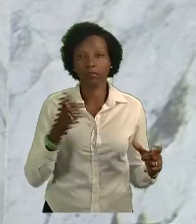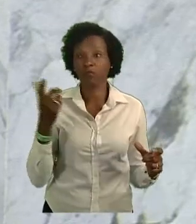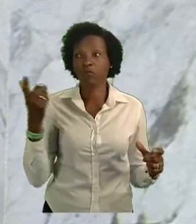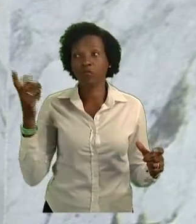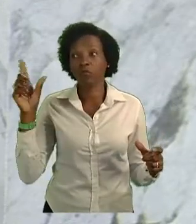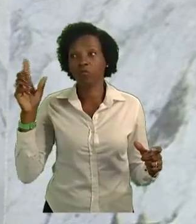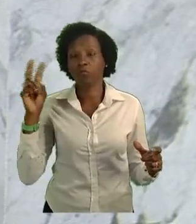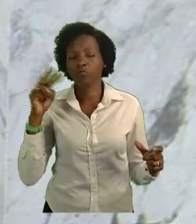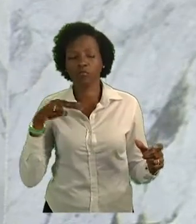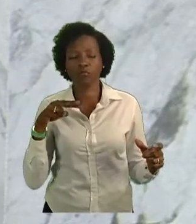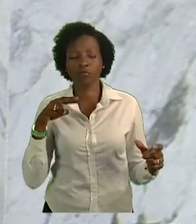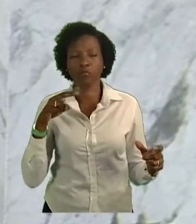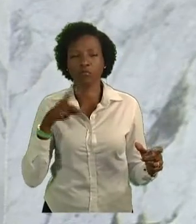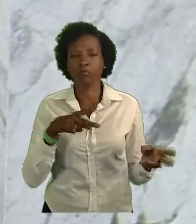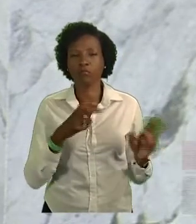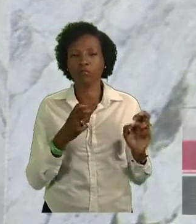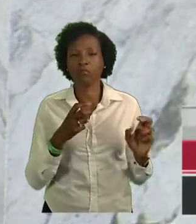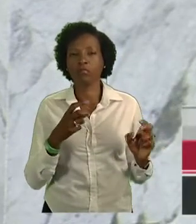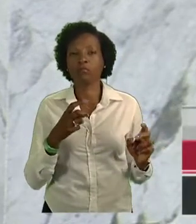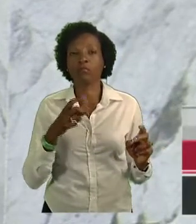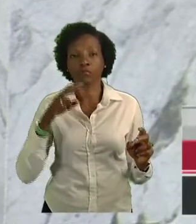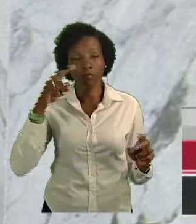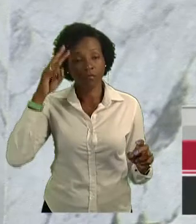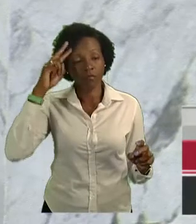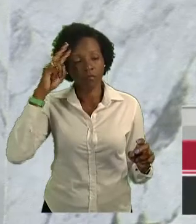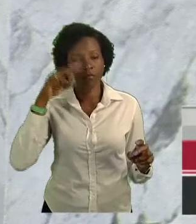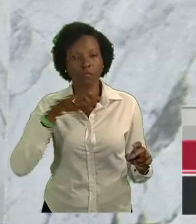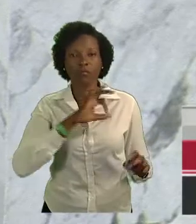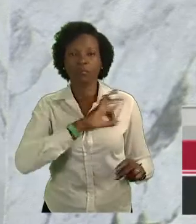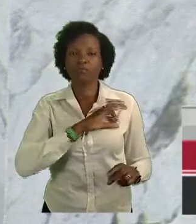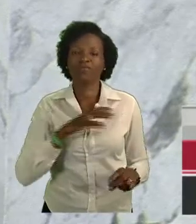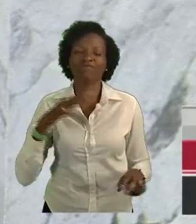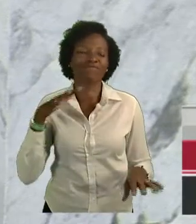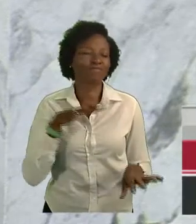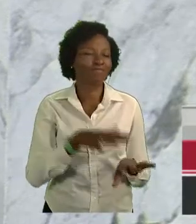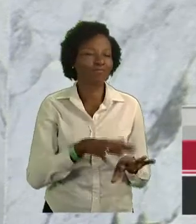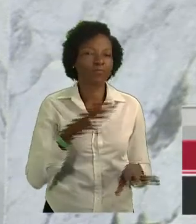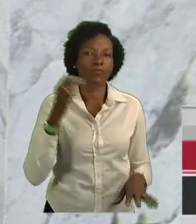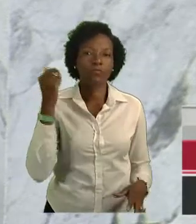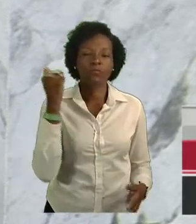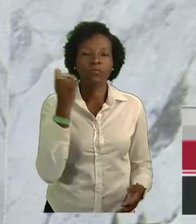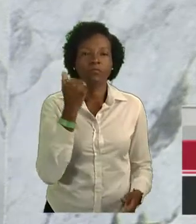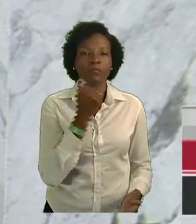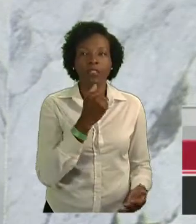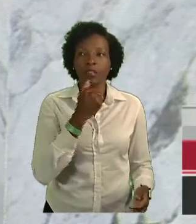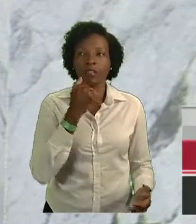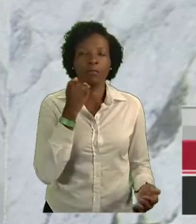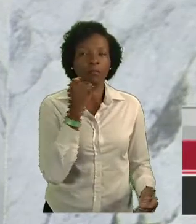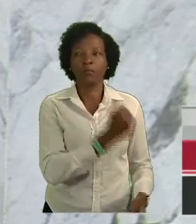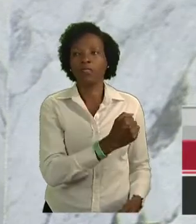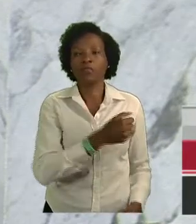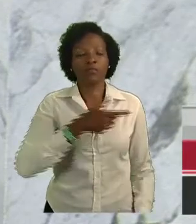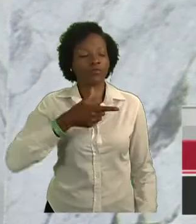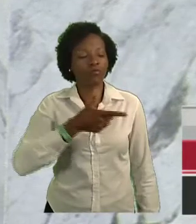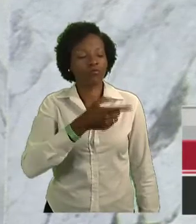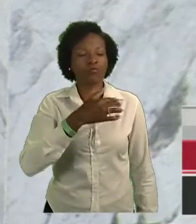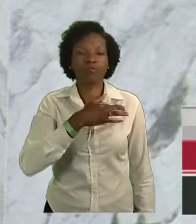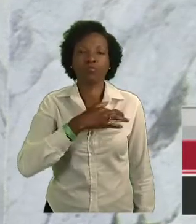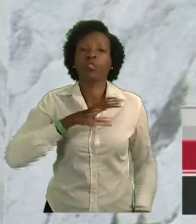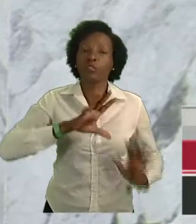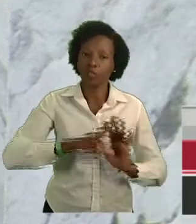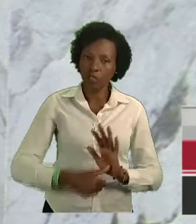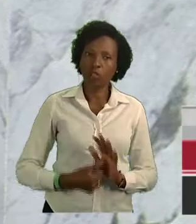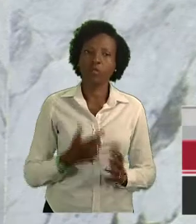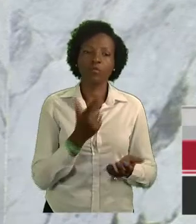criminosos que atacaram este policial eo mataram com um tiro no peito e além disso levar uma arma dele